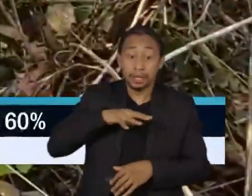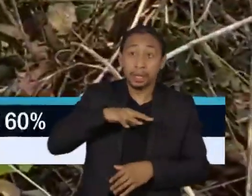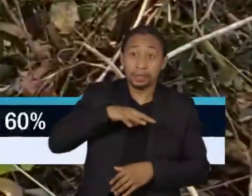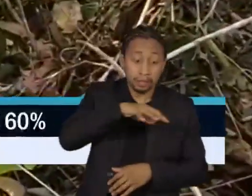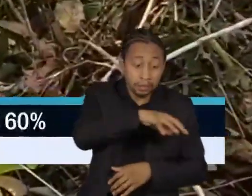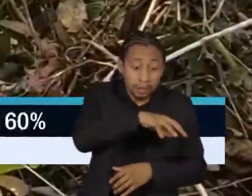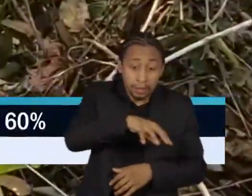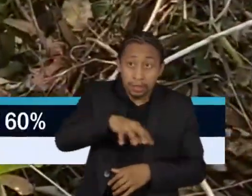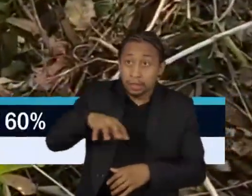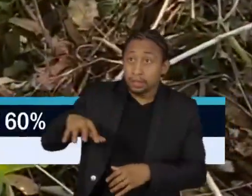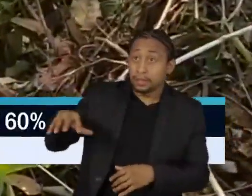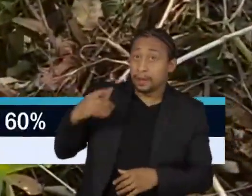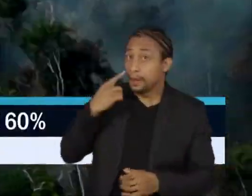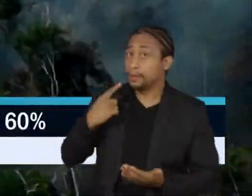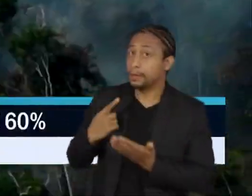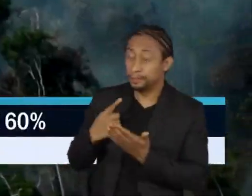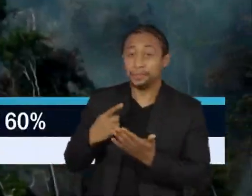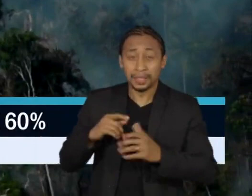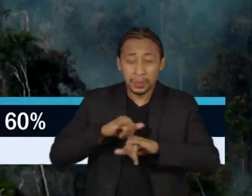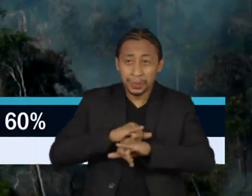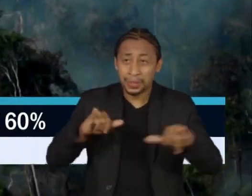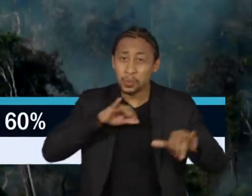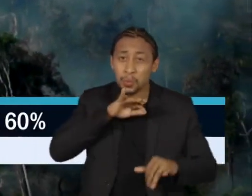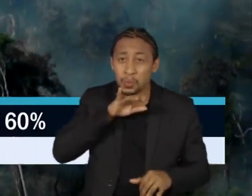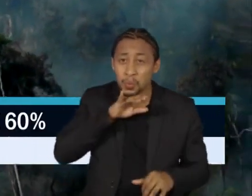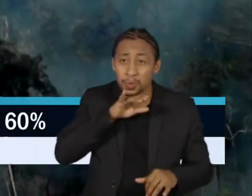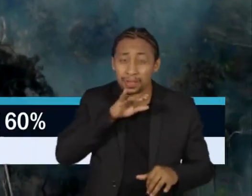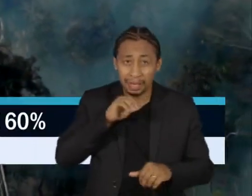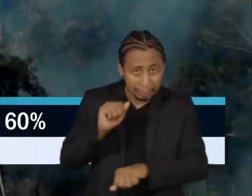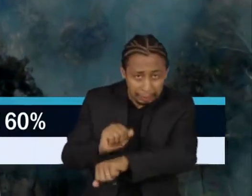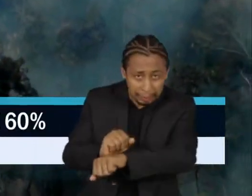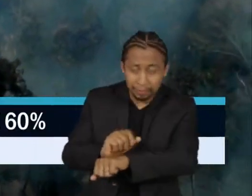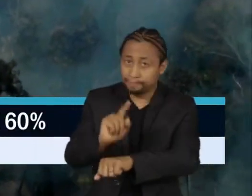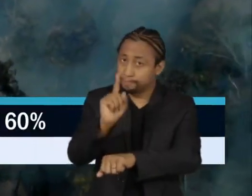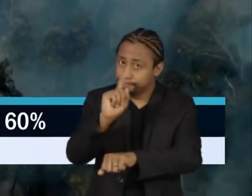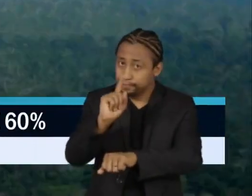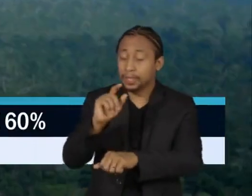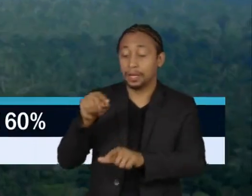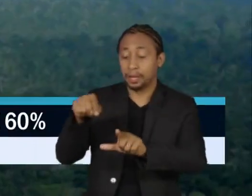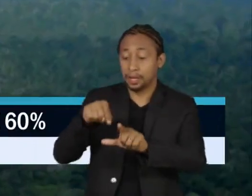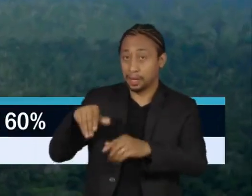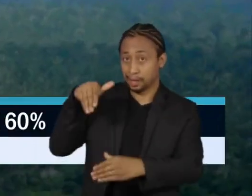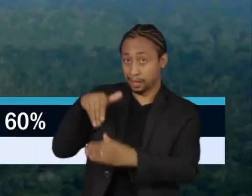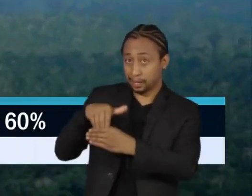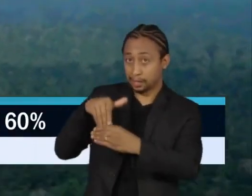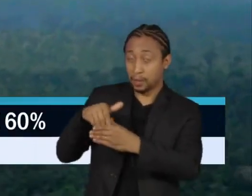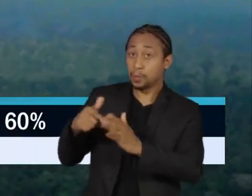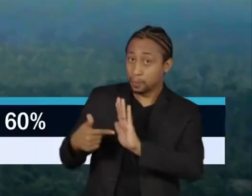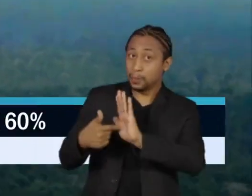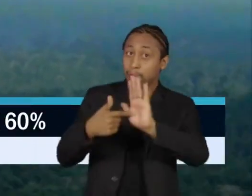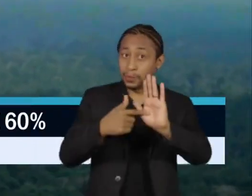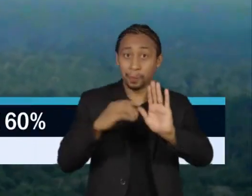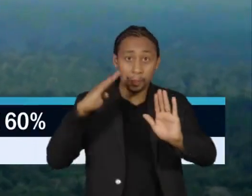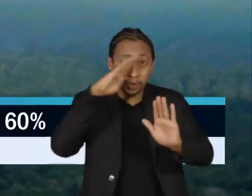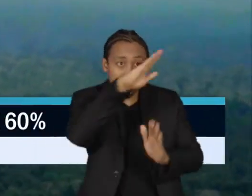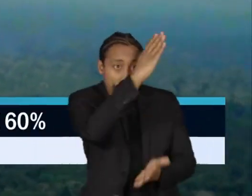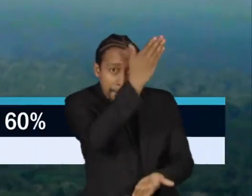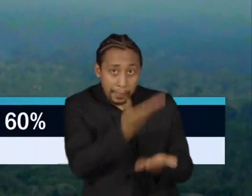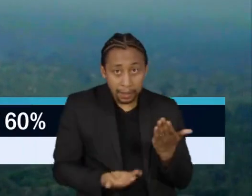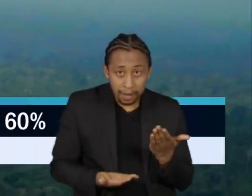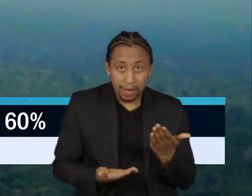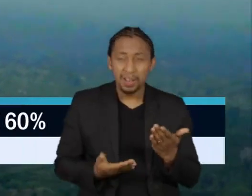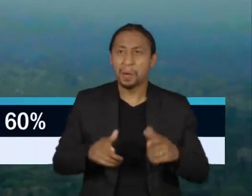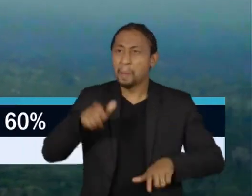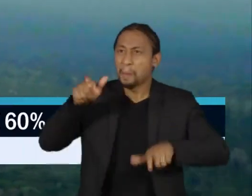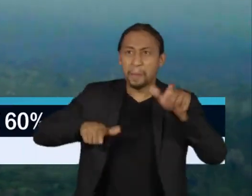notícias ruins não param por aí. Com a perspectiva da derrota nas eleições, que acabou se confirmando, os infratores se apressaram